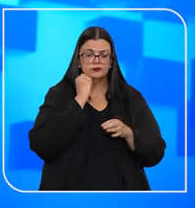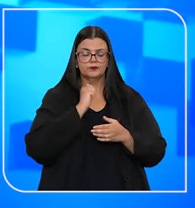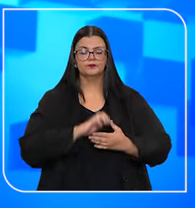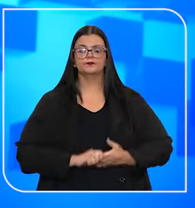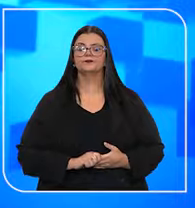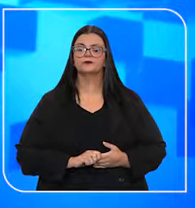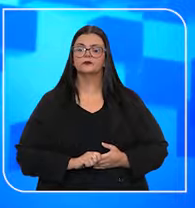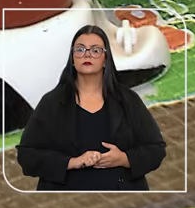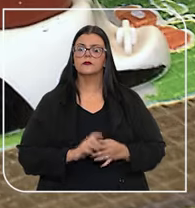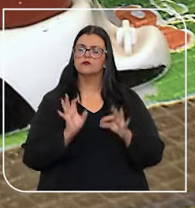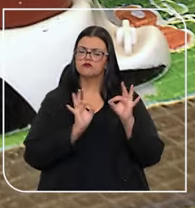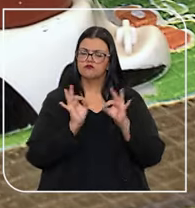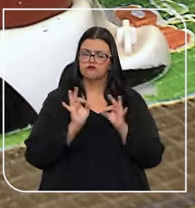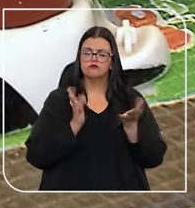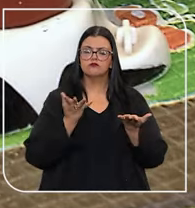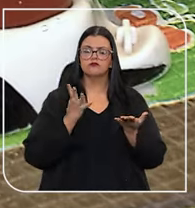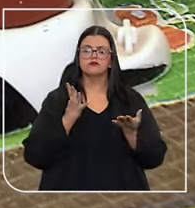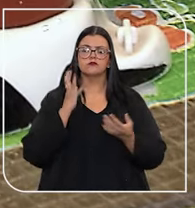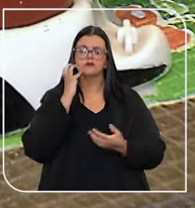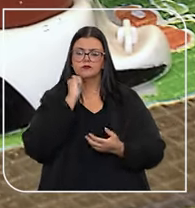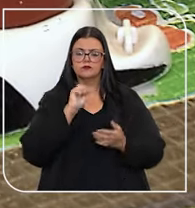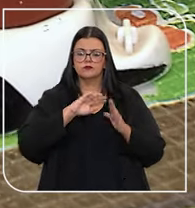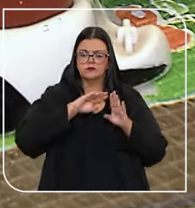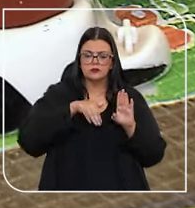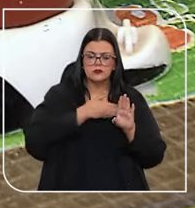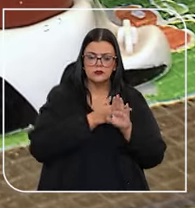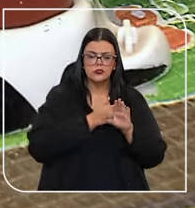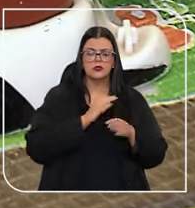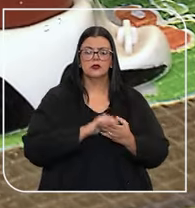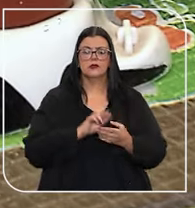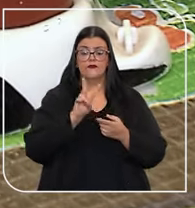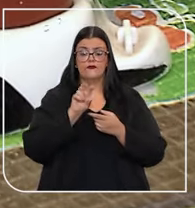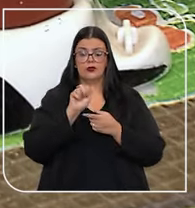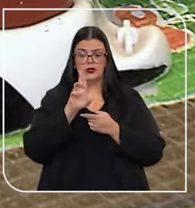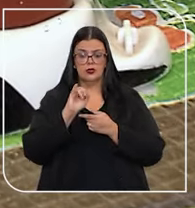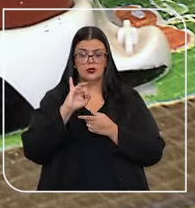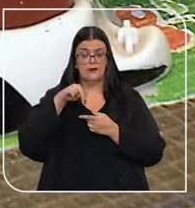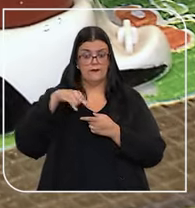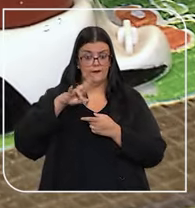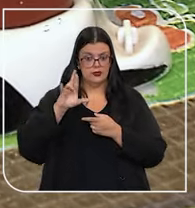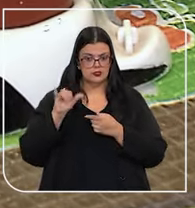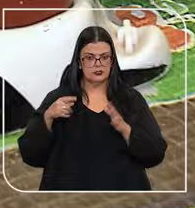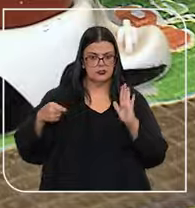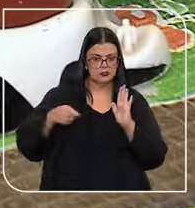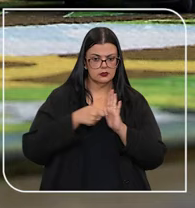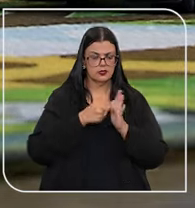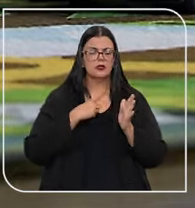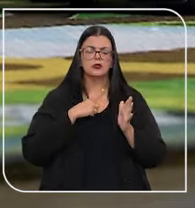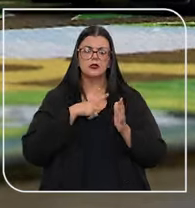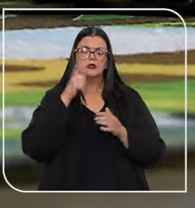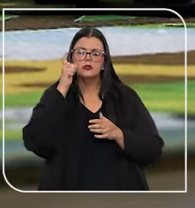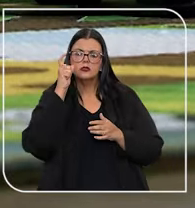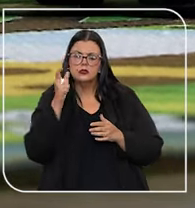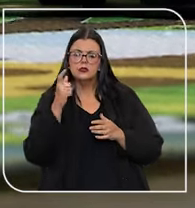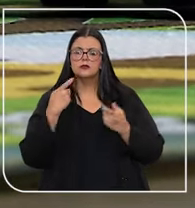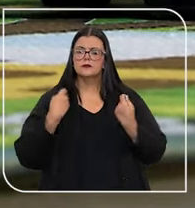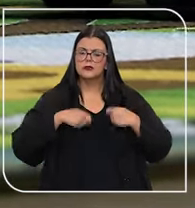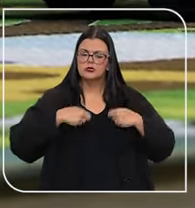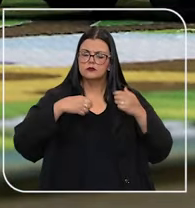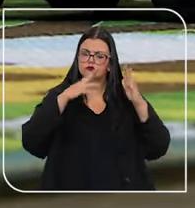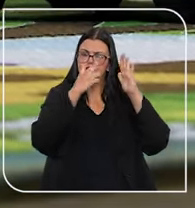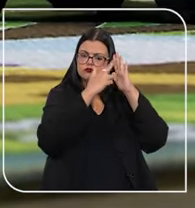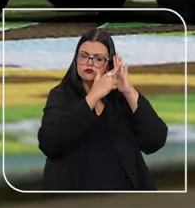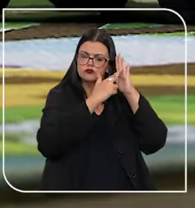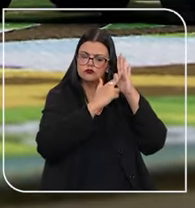a brasileira o processo de adoção é gratuito e começa na Vara da Infância e Juventude lá o interessado é